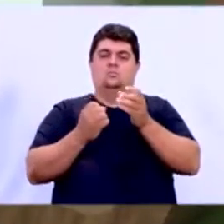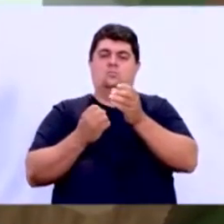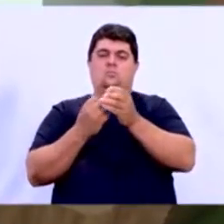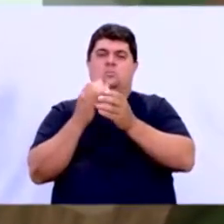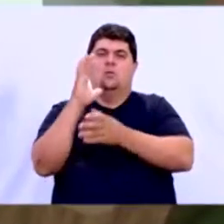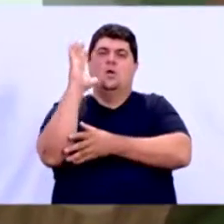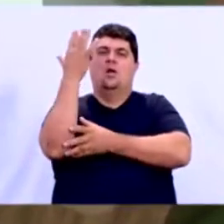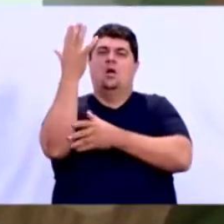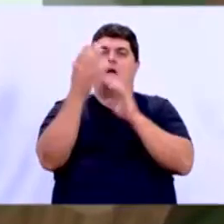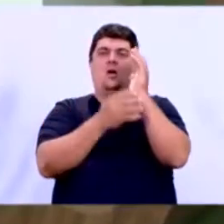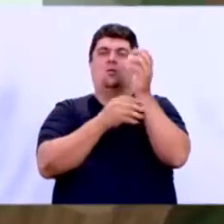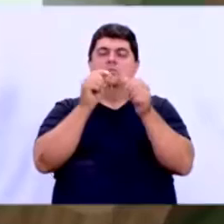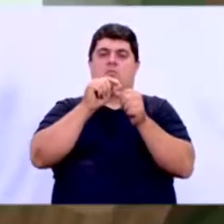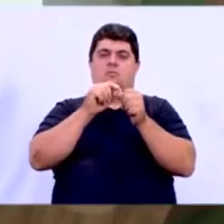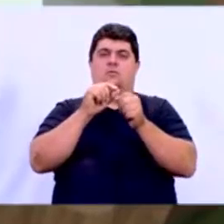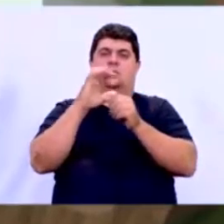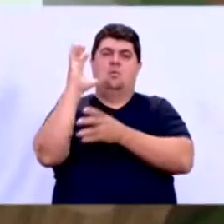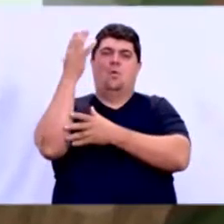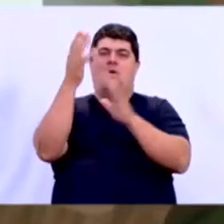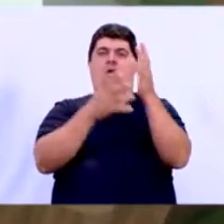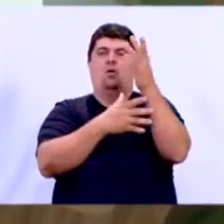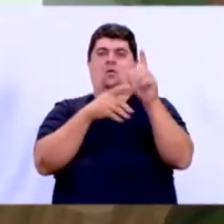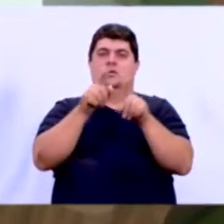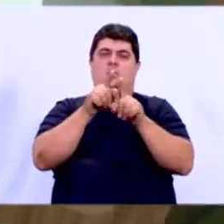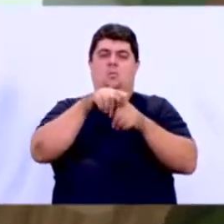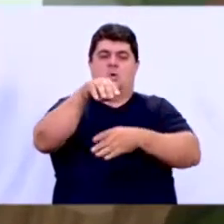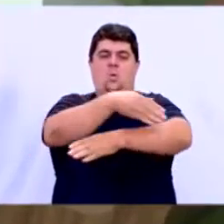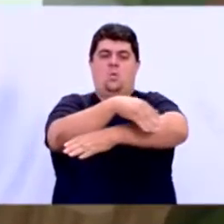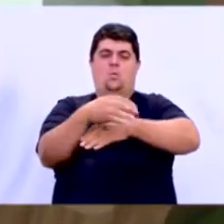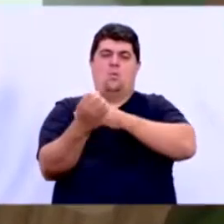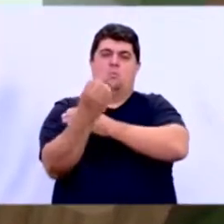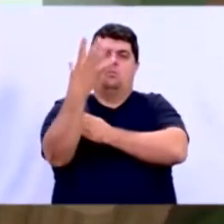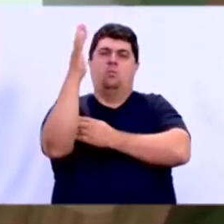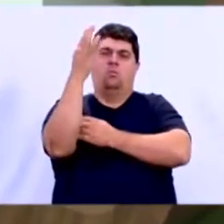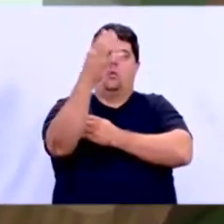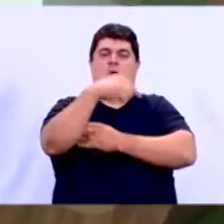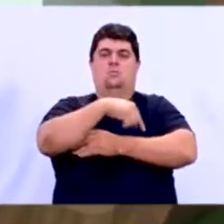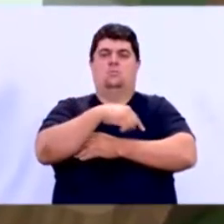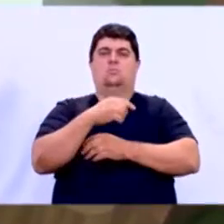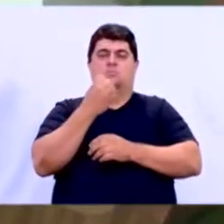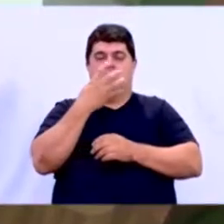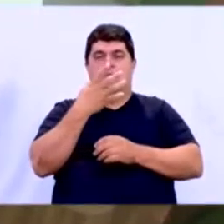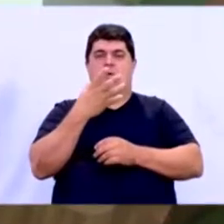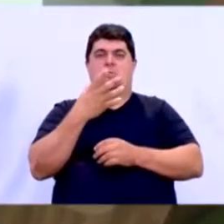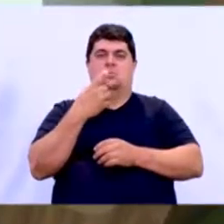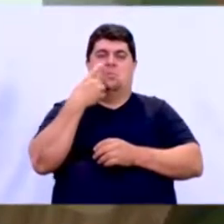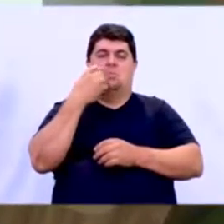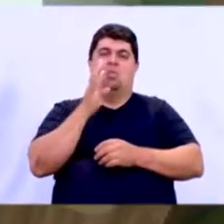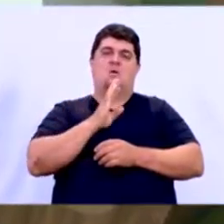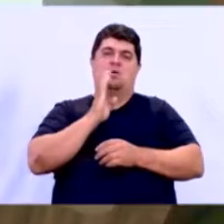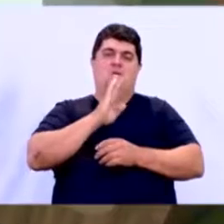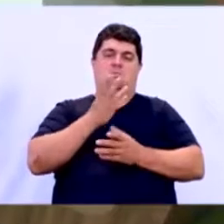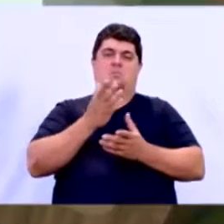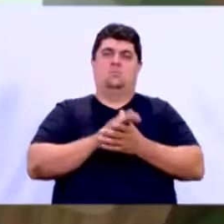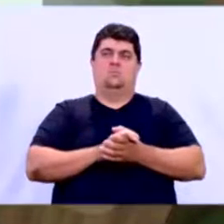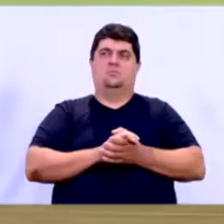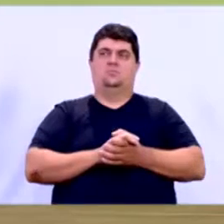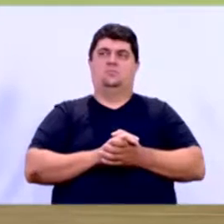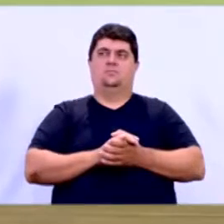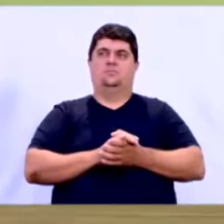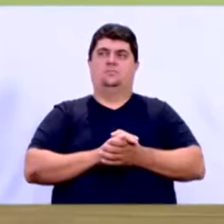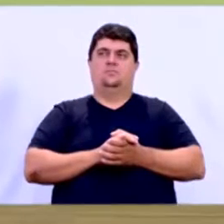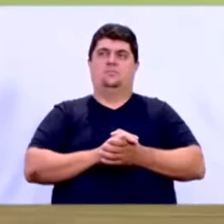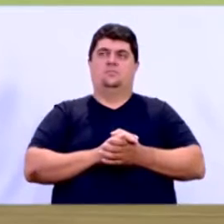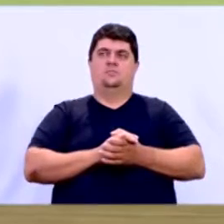árvores para reflorestamento ou urbanismo. Interessante isso, muito bom, né? Muito interessante, gostei também dessa ideia. É interessante porque